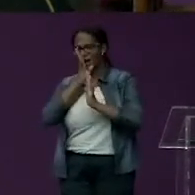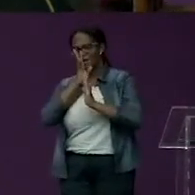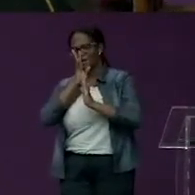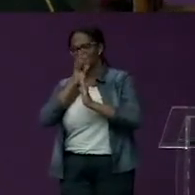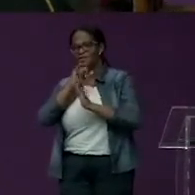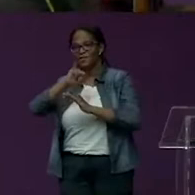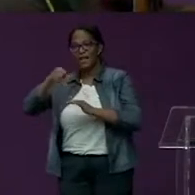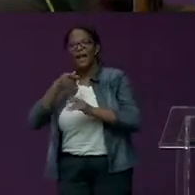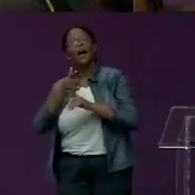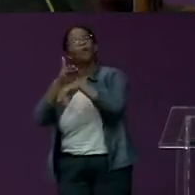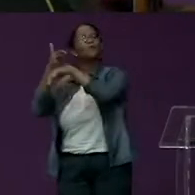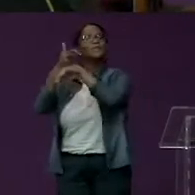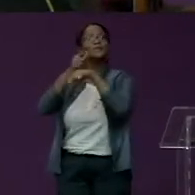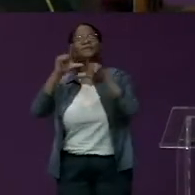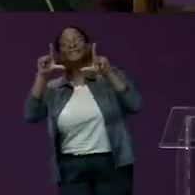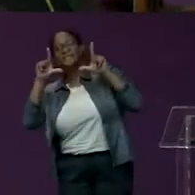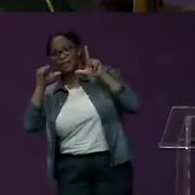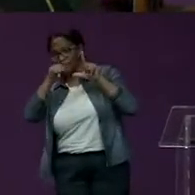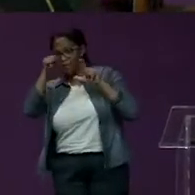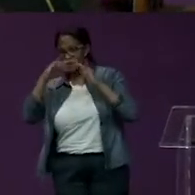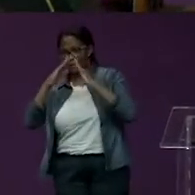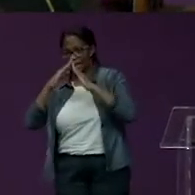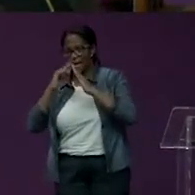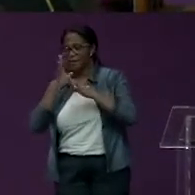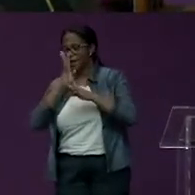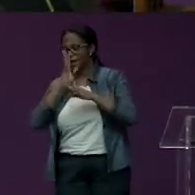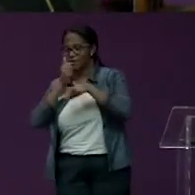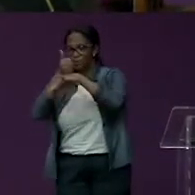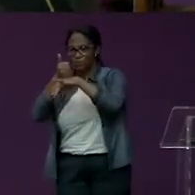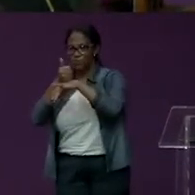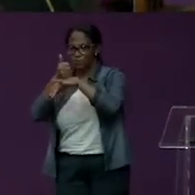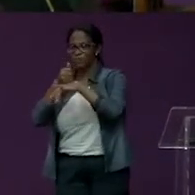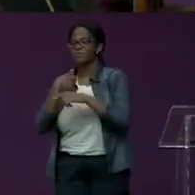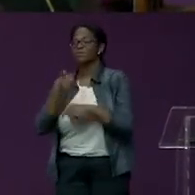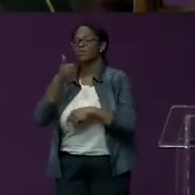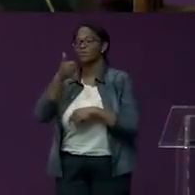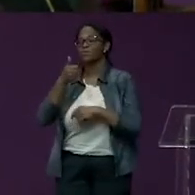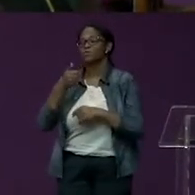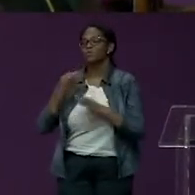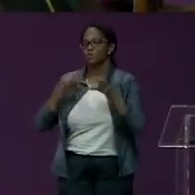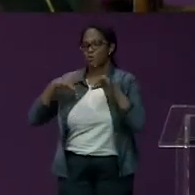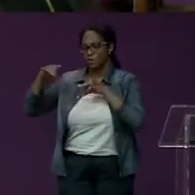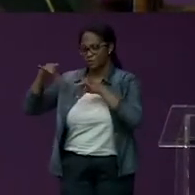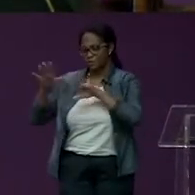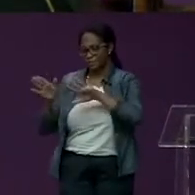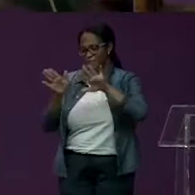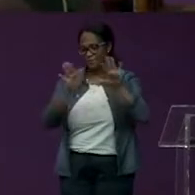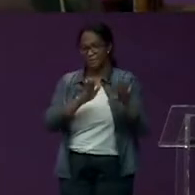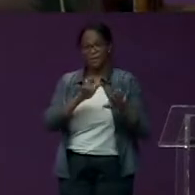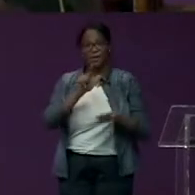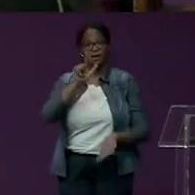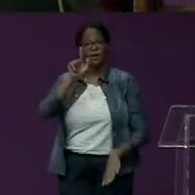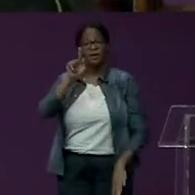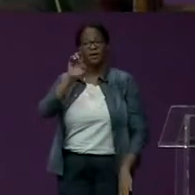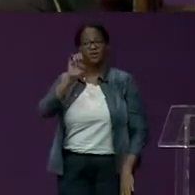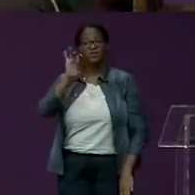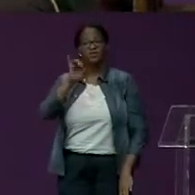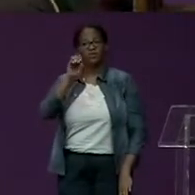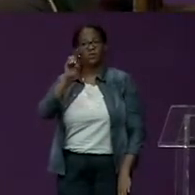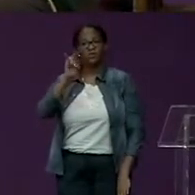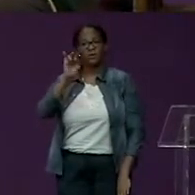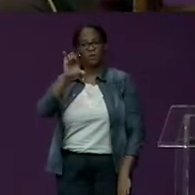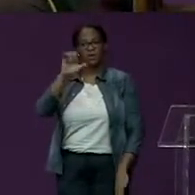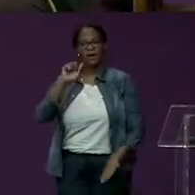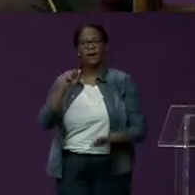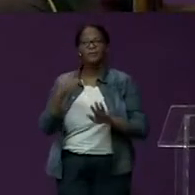casa, assistam, curtam e compartilhem. Então, bom, a gestão democrática é uma das características, é uma das coisas que